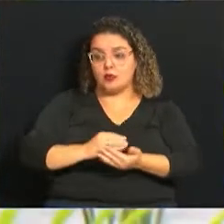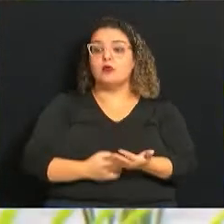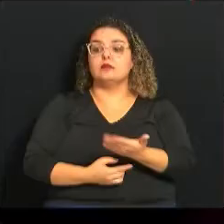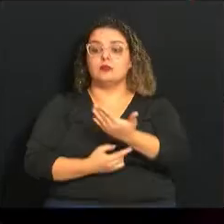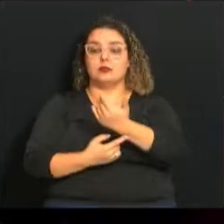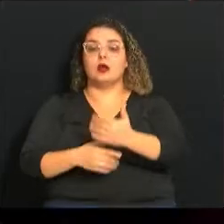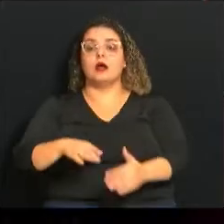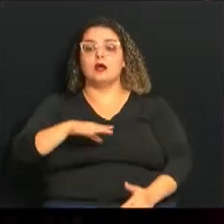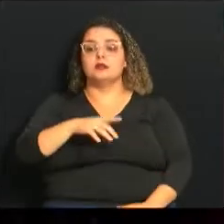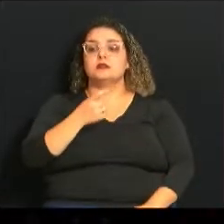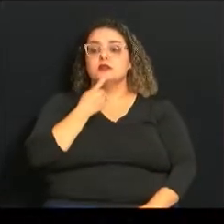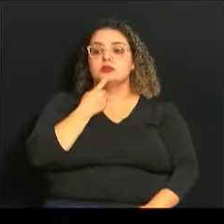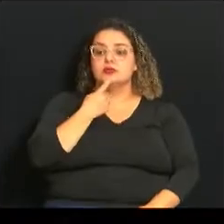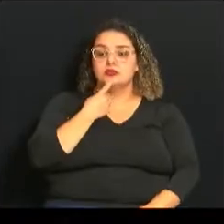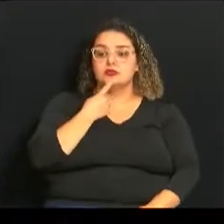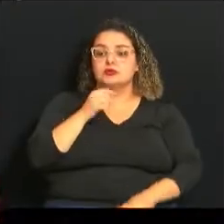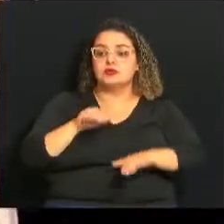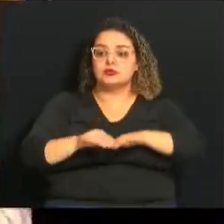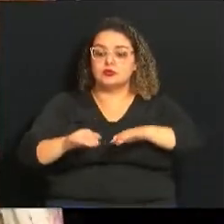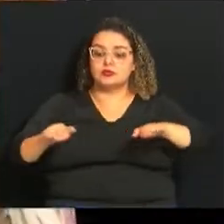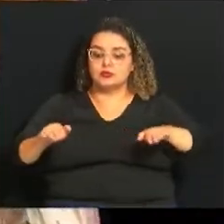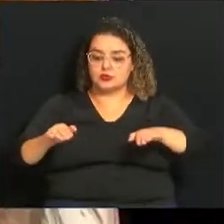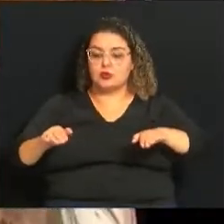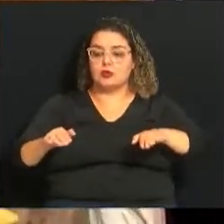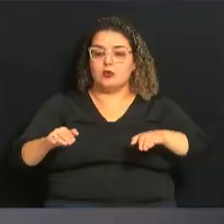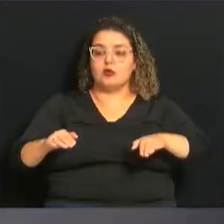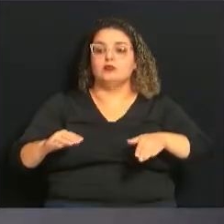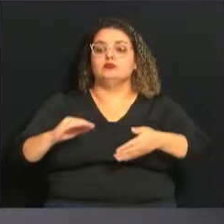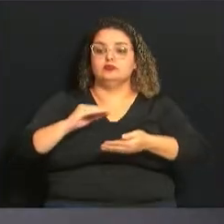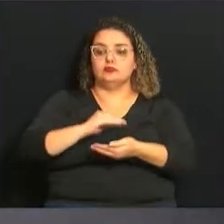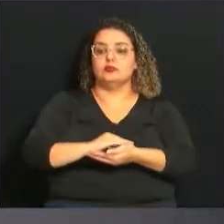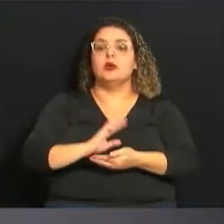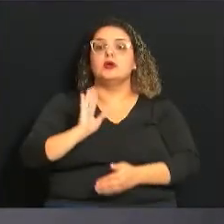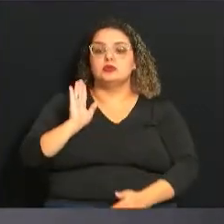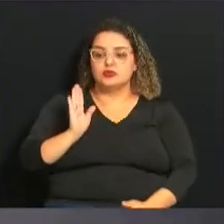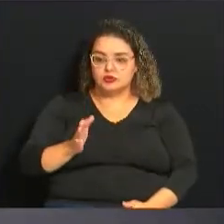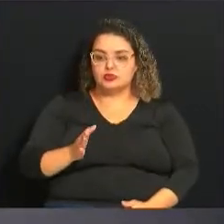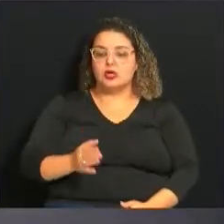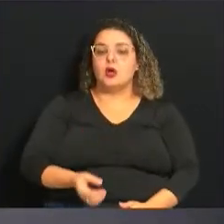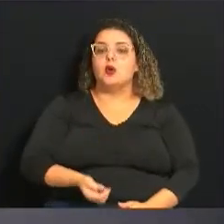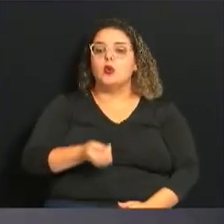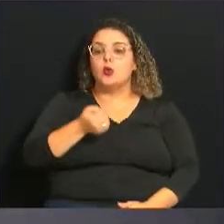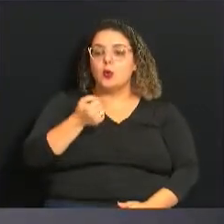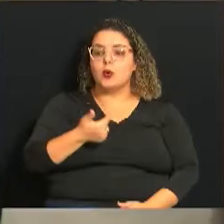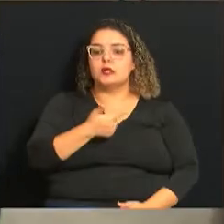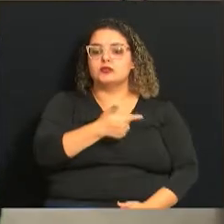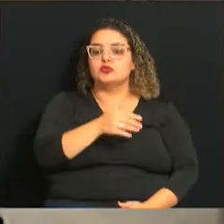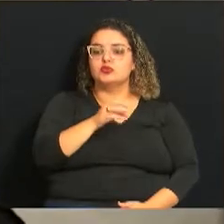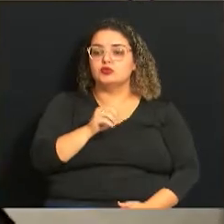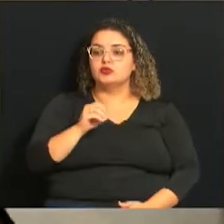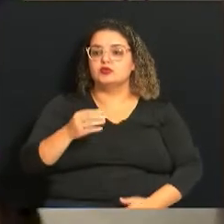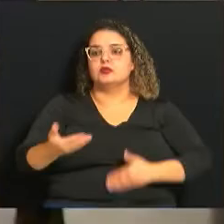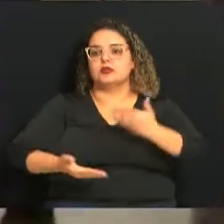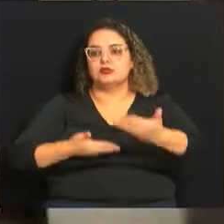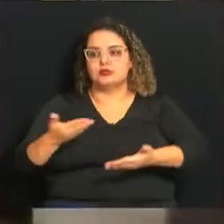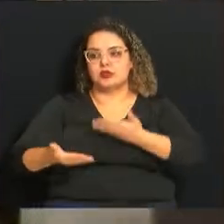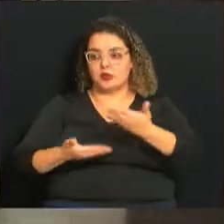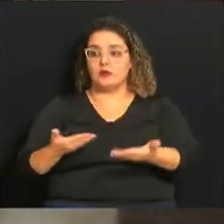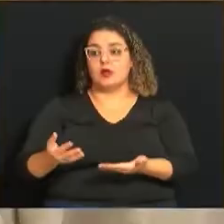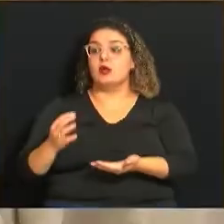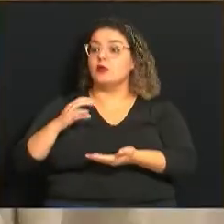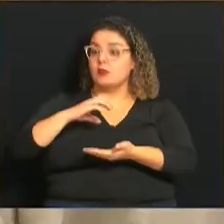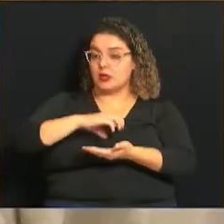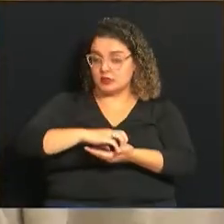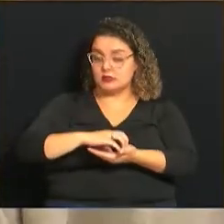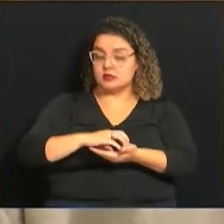Campinas, instalado no andar térreo do Paço Municipal, já funciona com quase 200 serviços. É uma central de atendimento